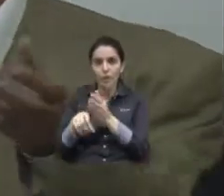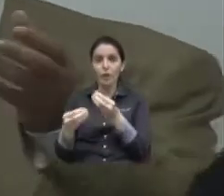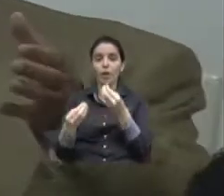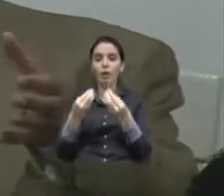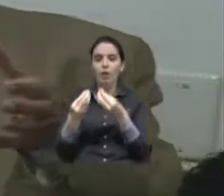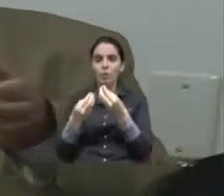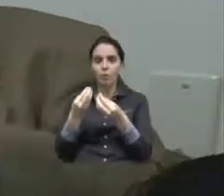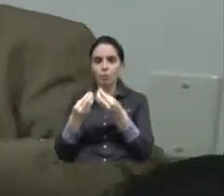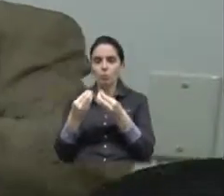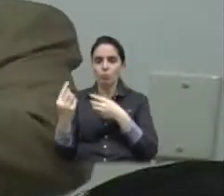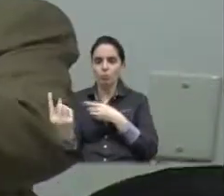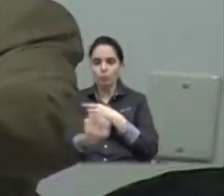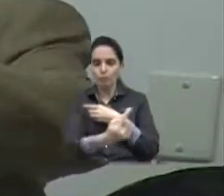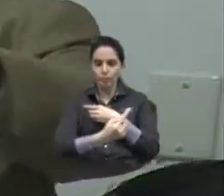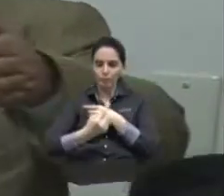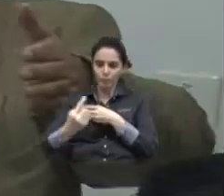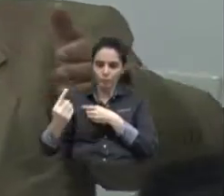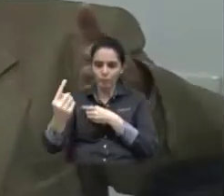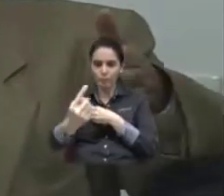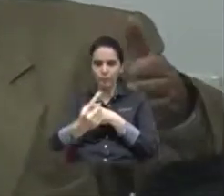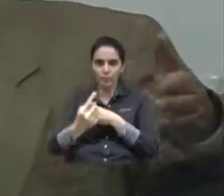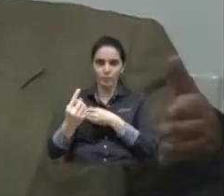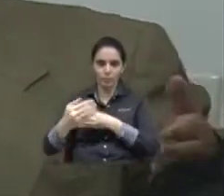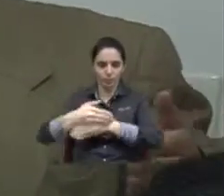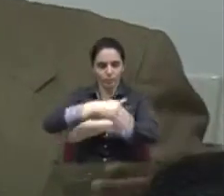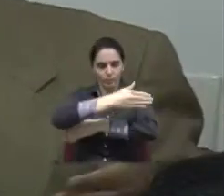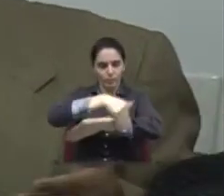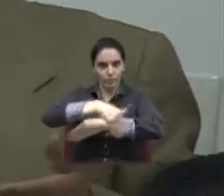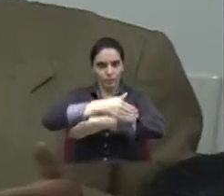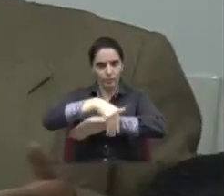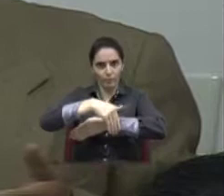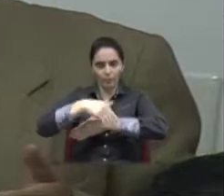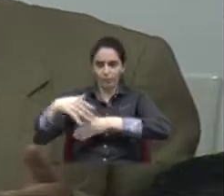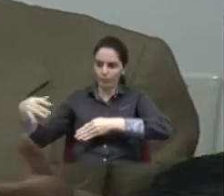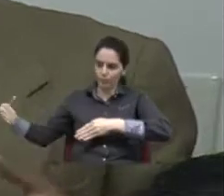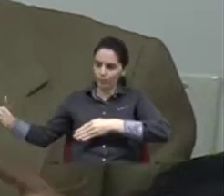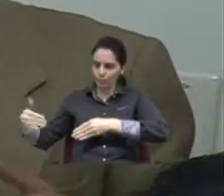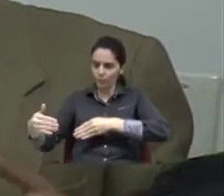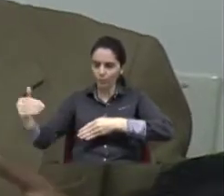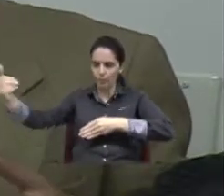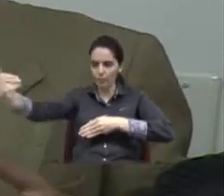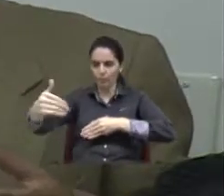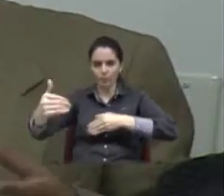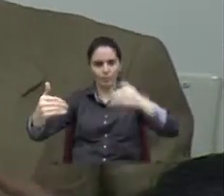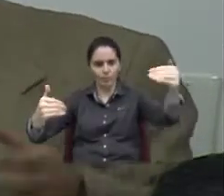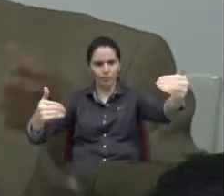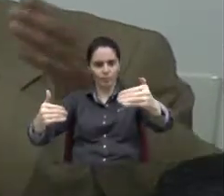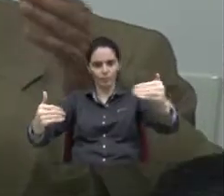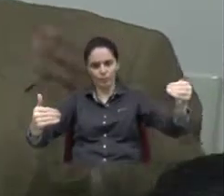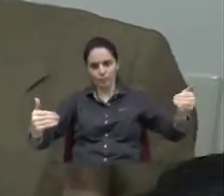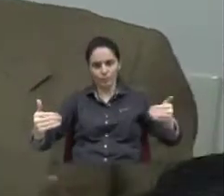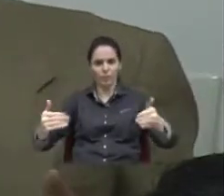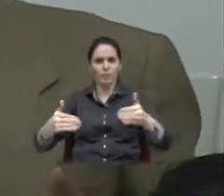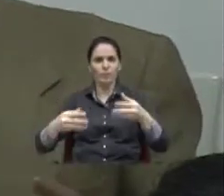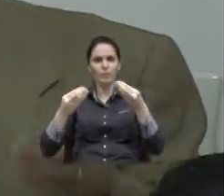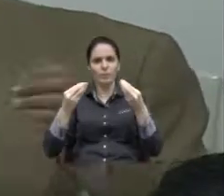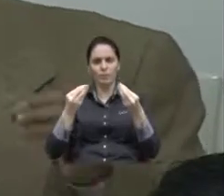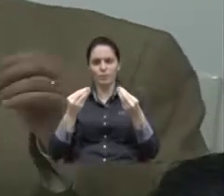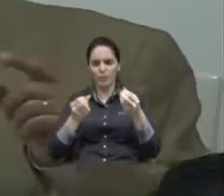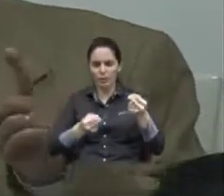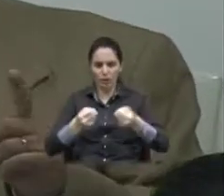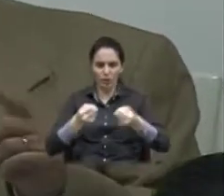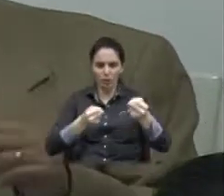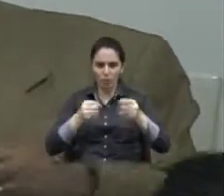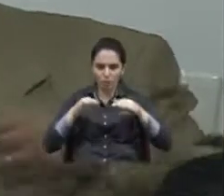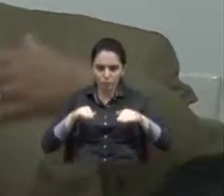para melhorar as condições ali do trânsito daquele local. E o trânsito é muito grande. E cada